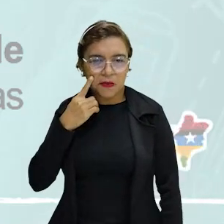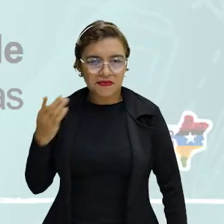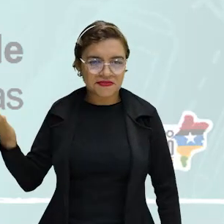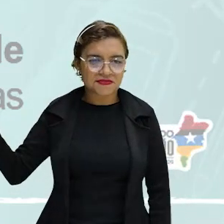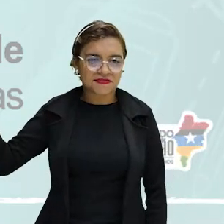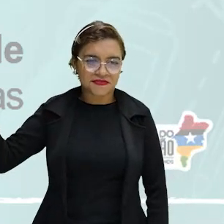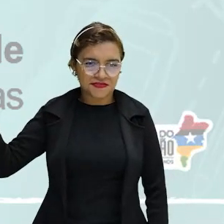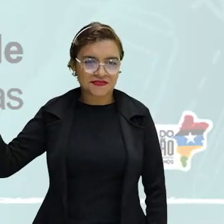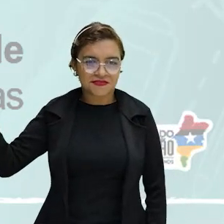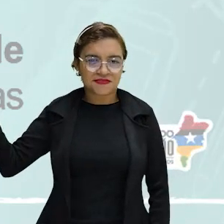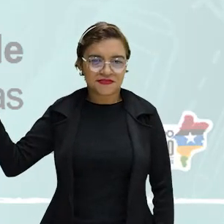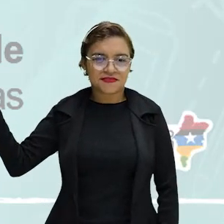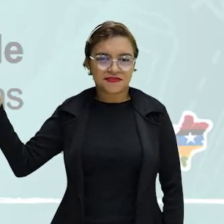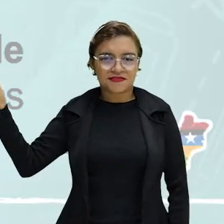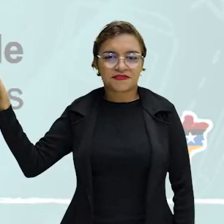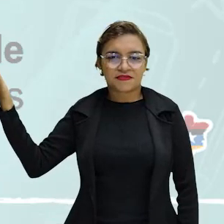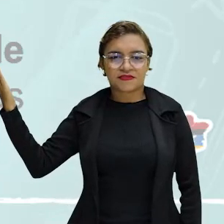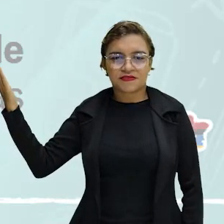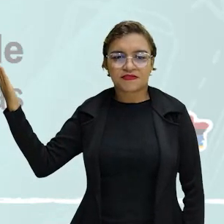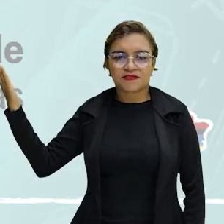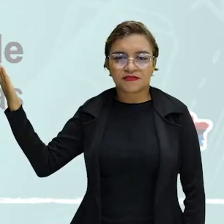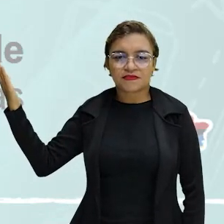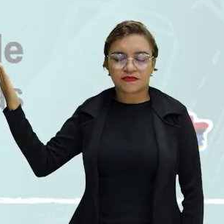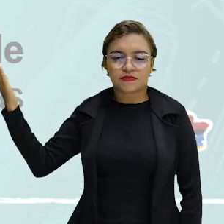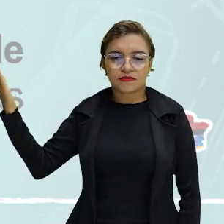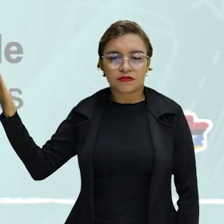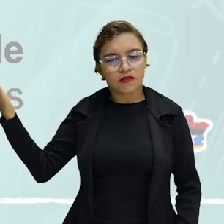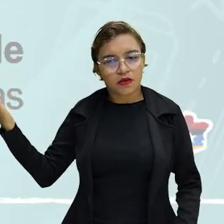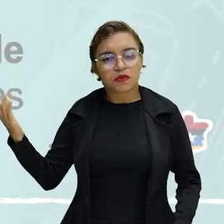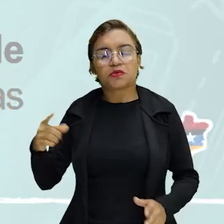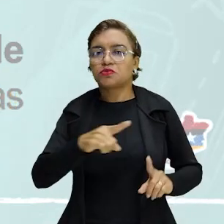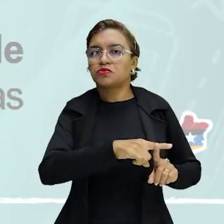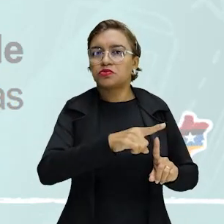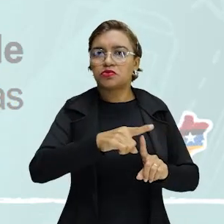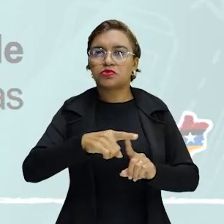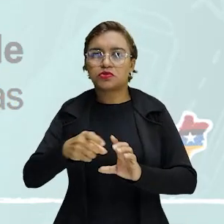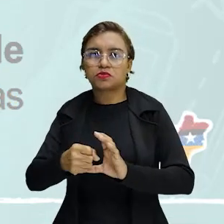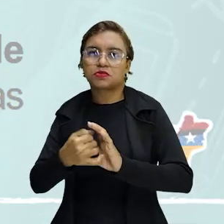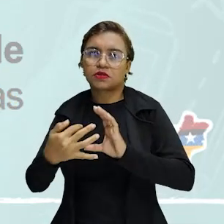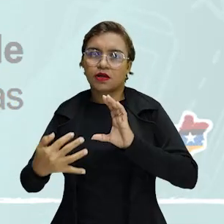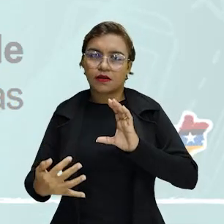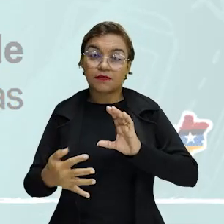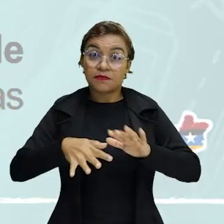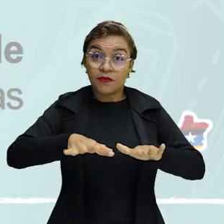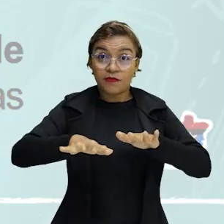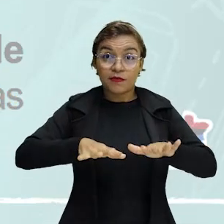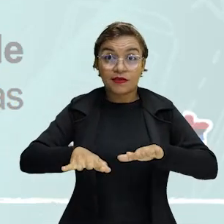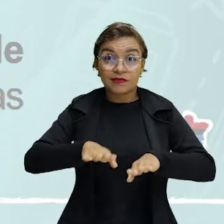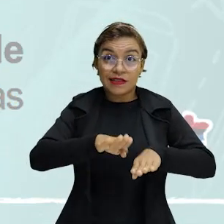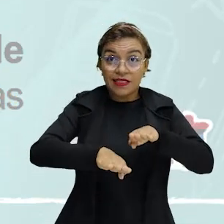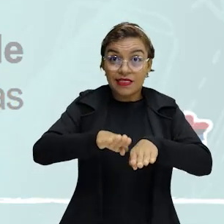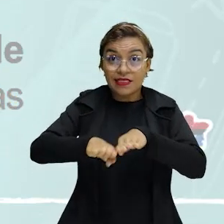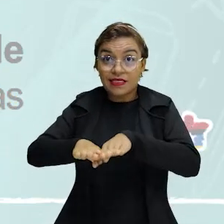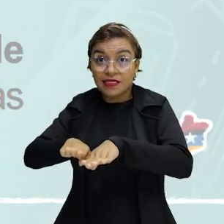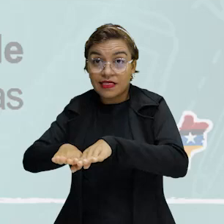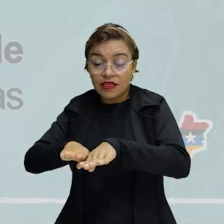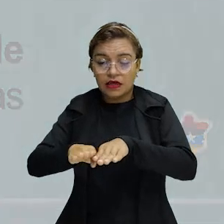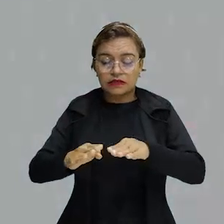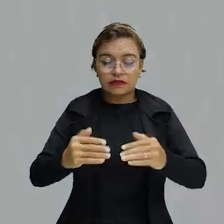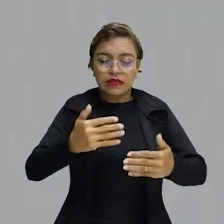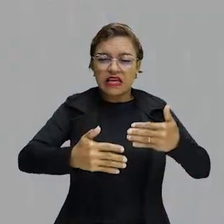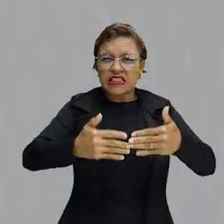ou simplesmente orogenia e epirogenia, são tipos de classificações de movimentos tectônicos.